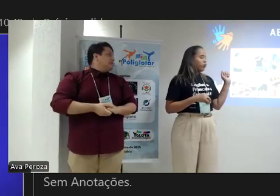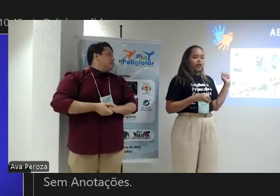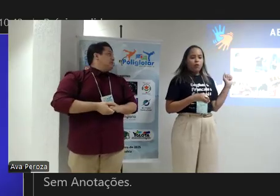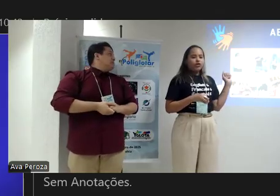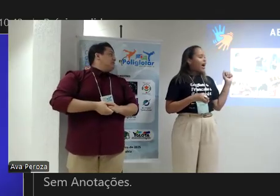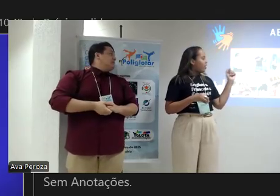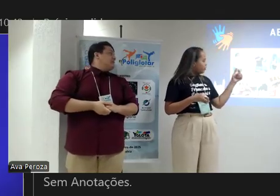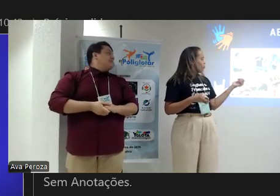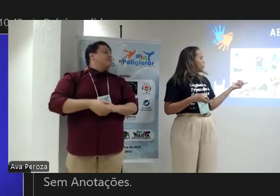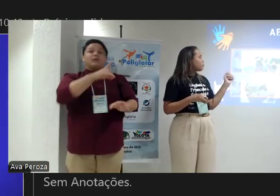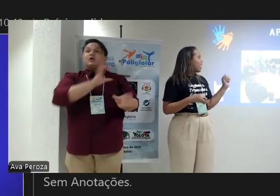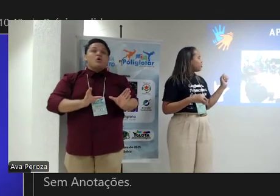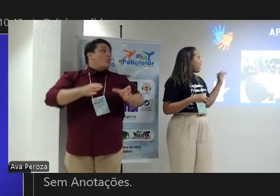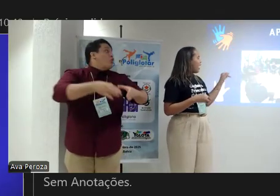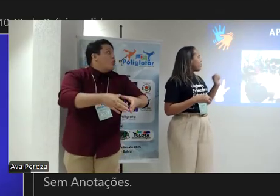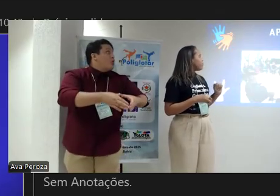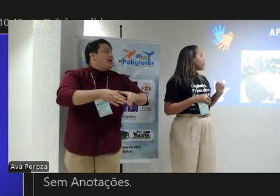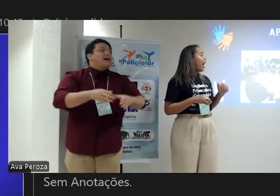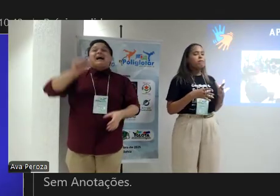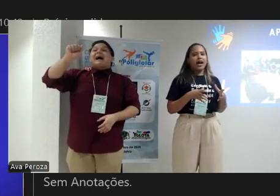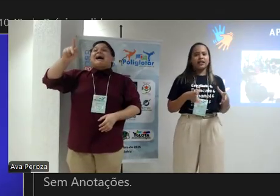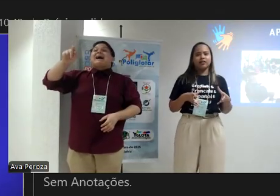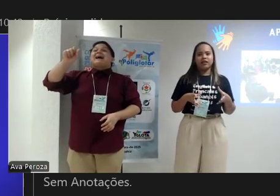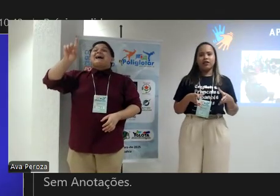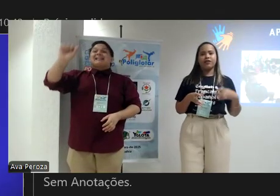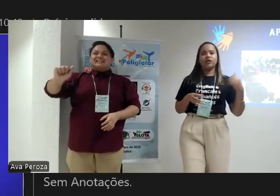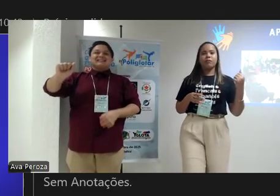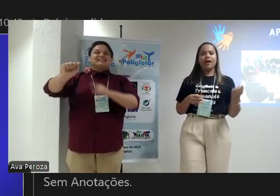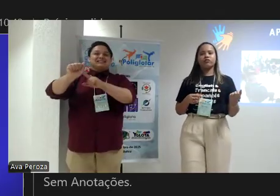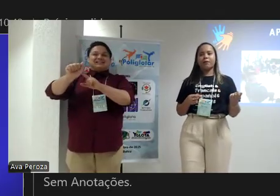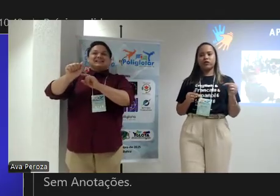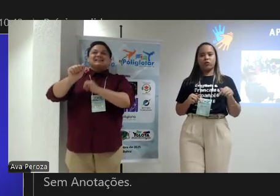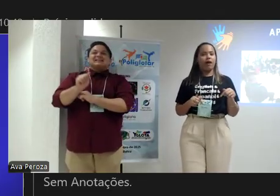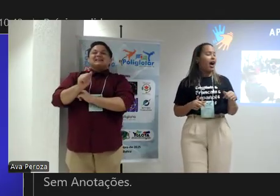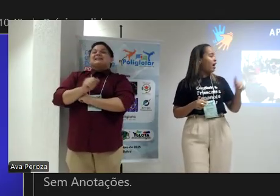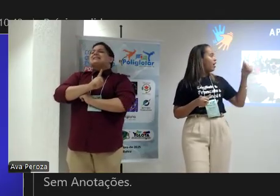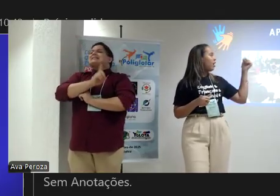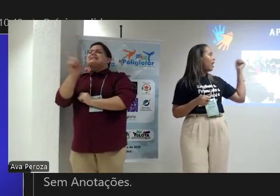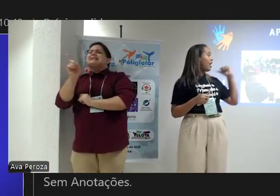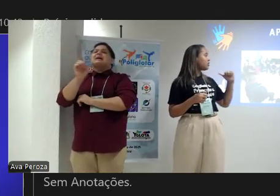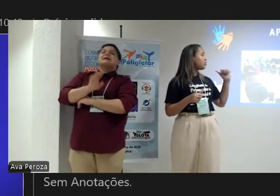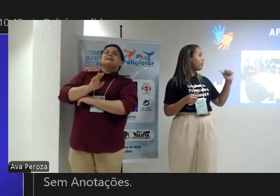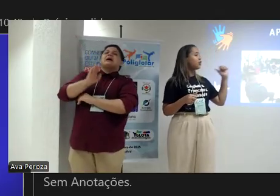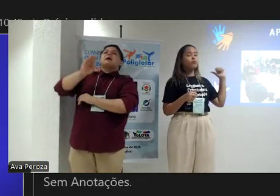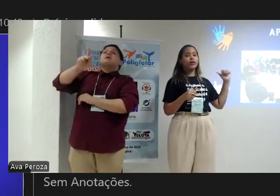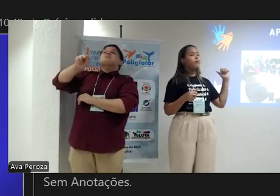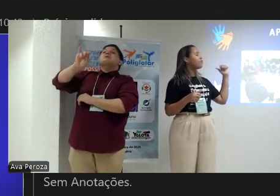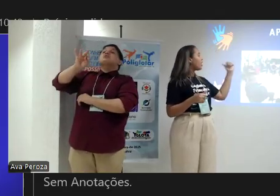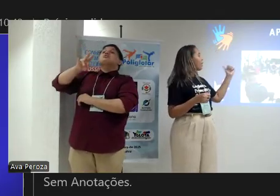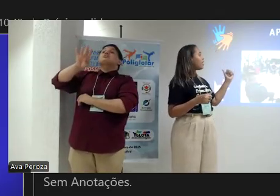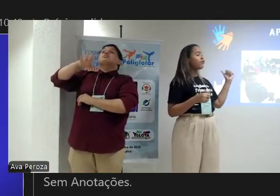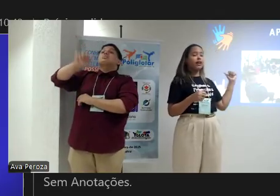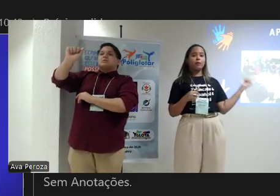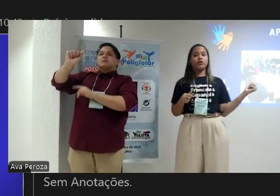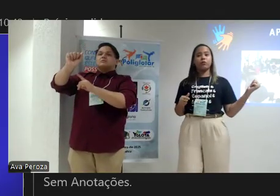Uma outra comunidade, próximo slide, é a Apaga, que fica no bairro da Pituba. A ESUS fica no Imbuí e